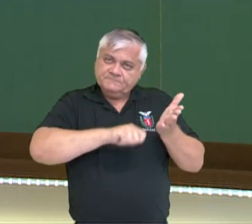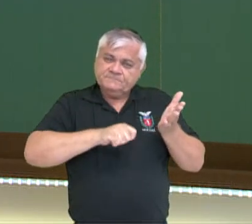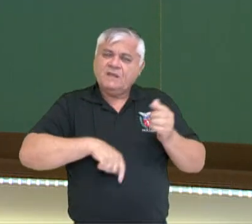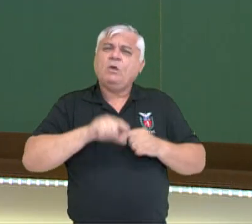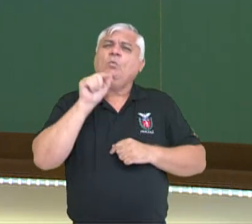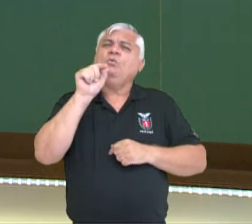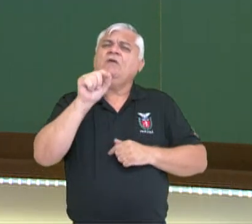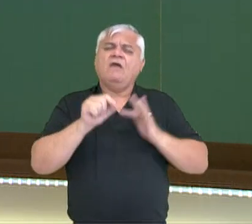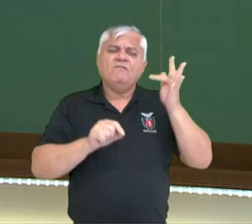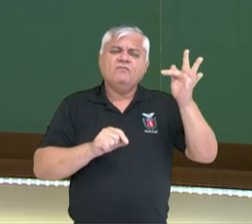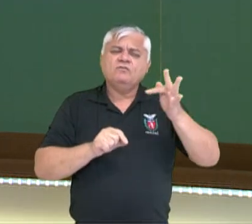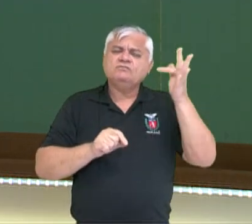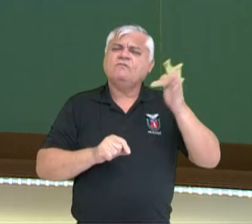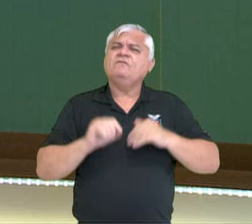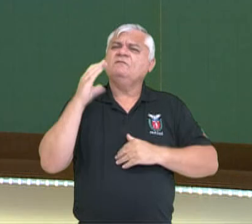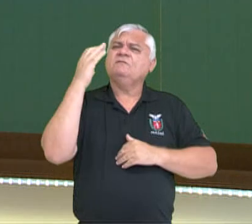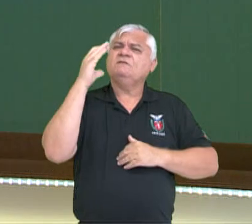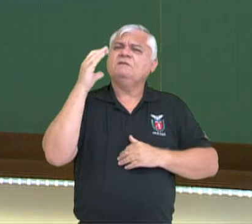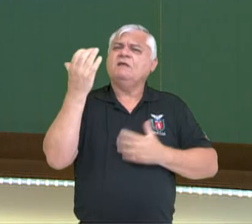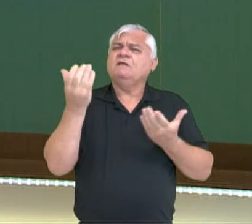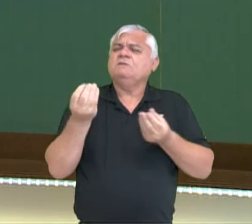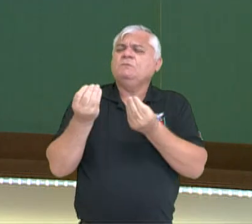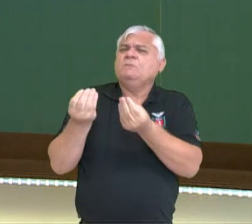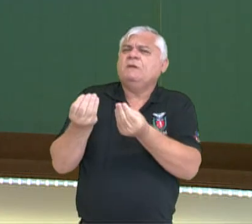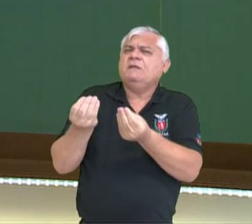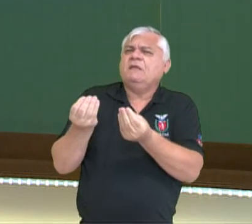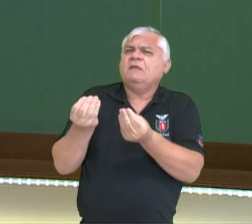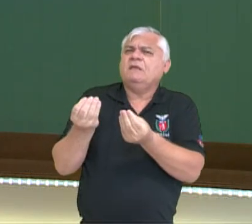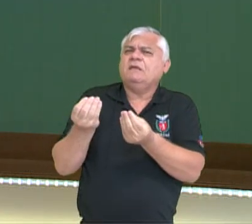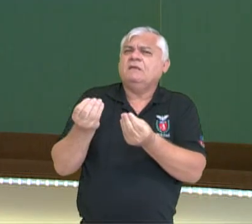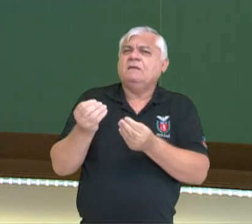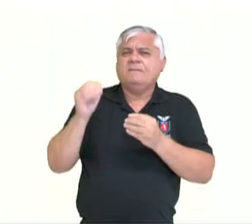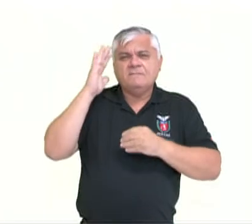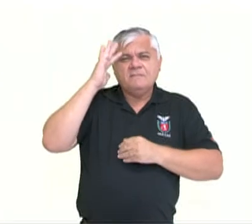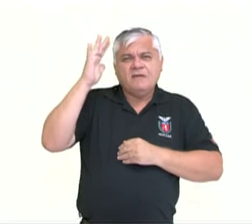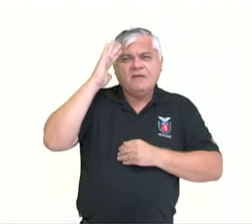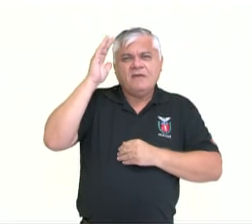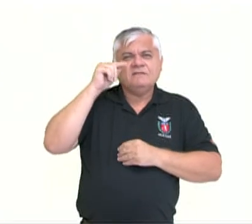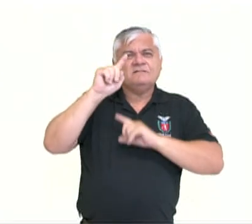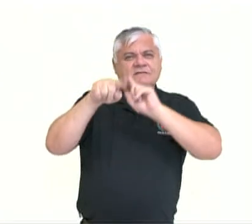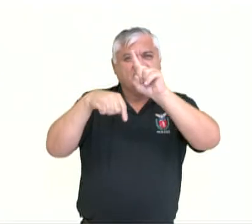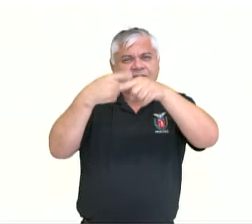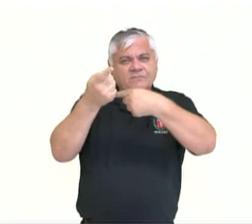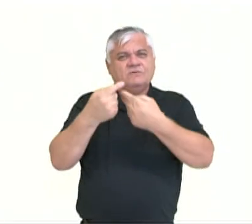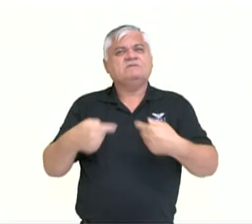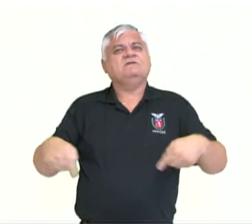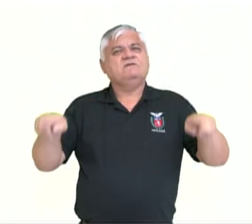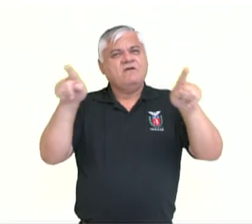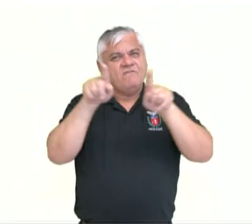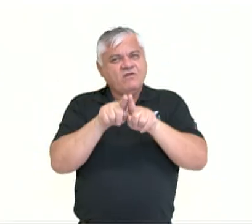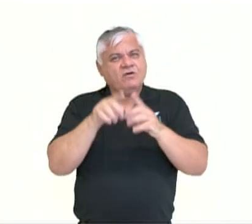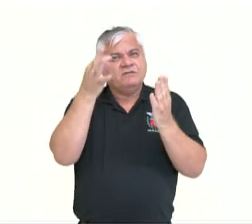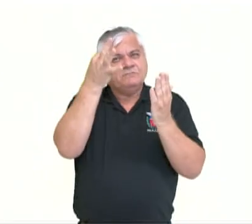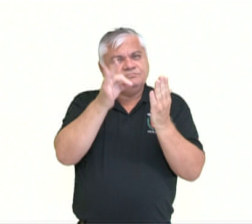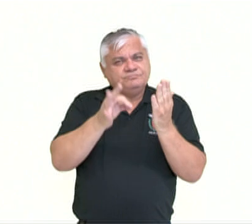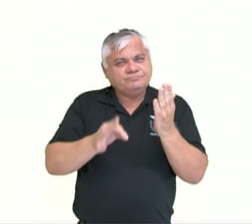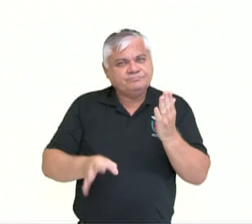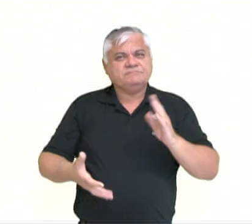filosofia da ciência e para que ela serve. Pensem aí, daqui a pouquinho a gente volta com a correção.